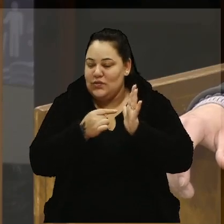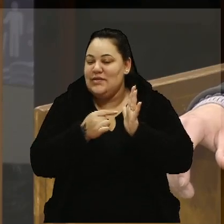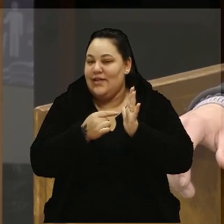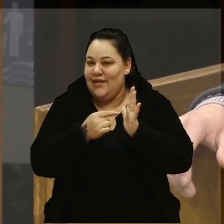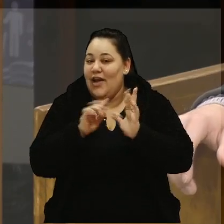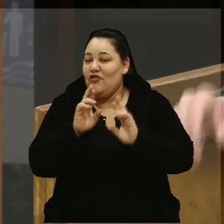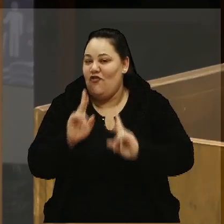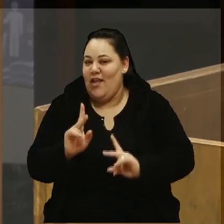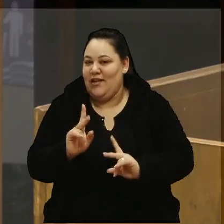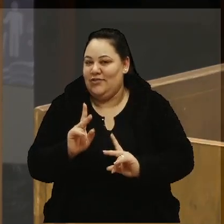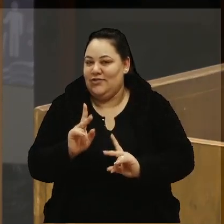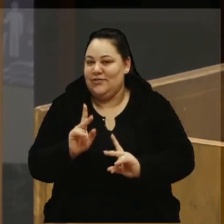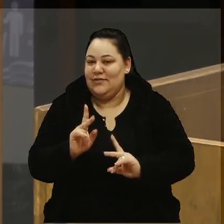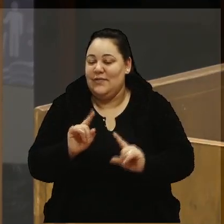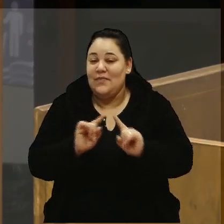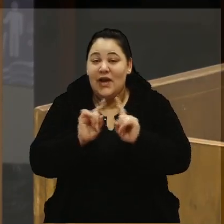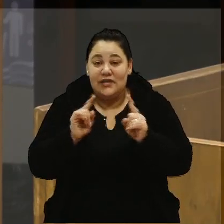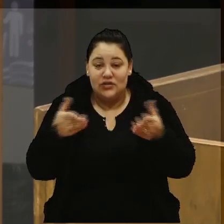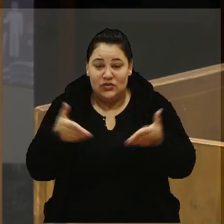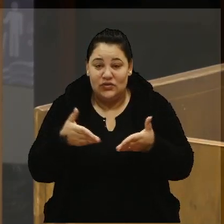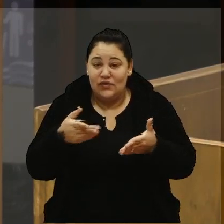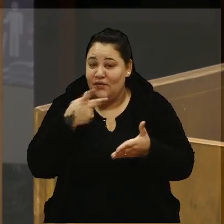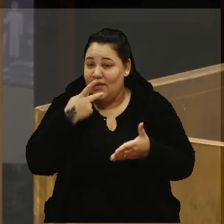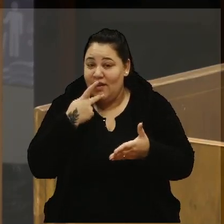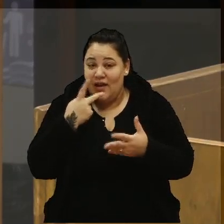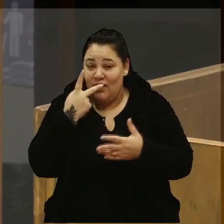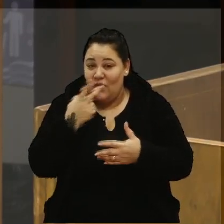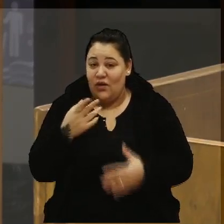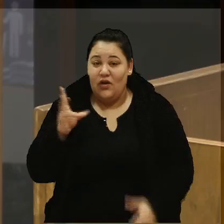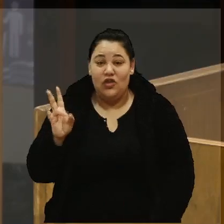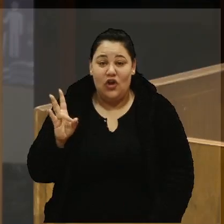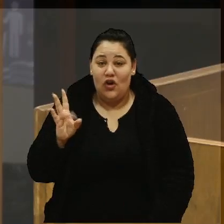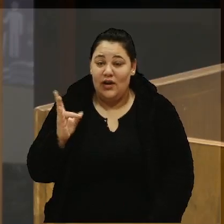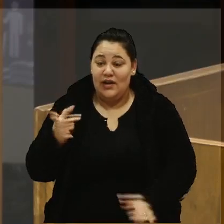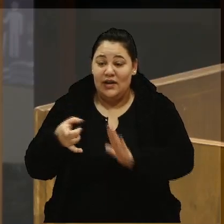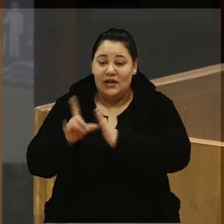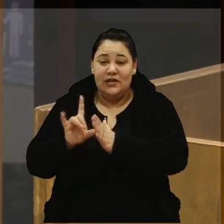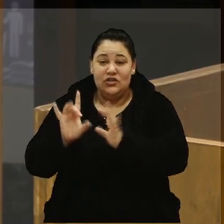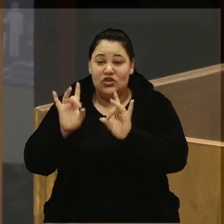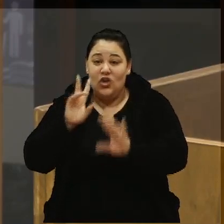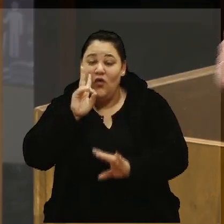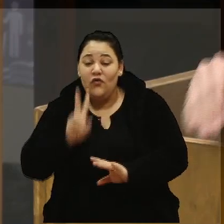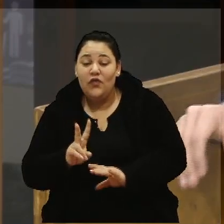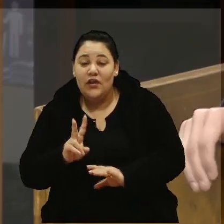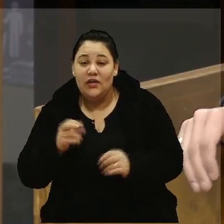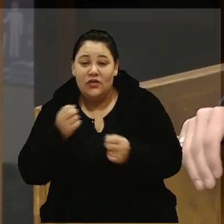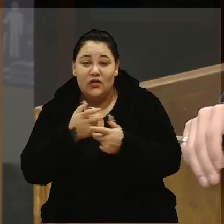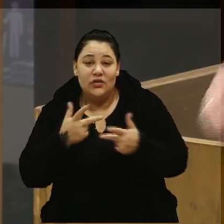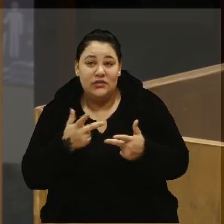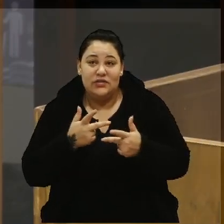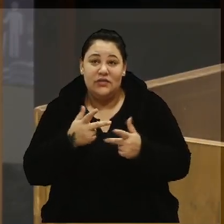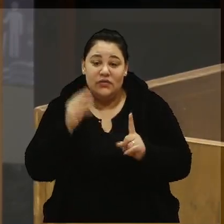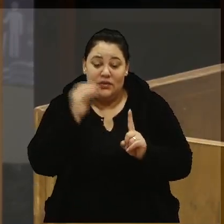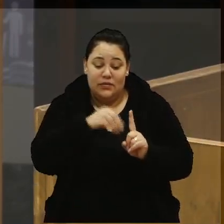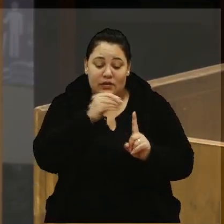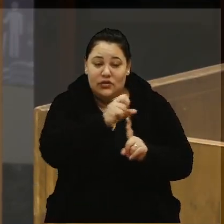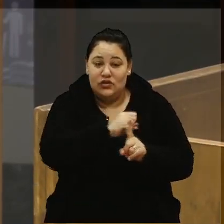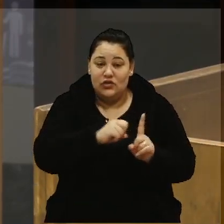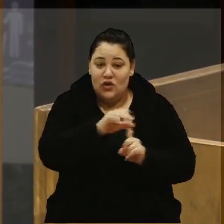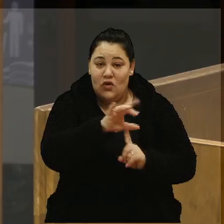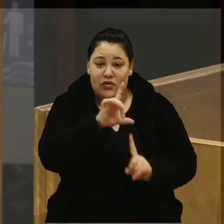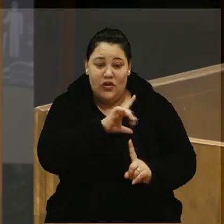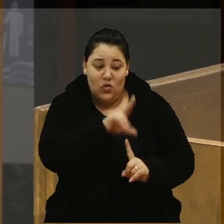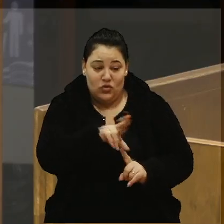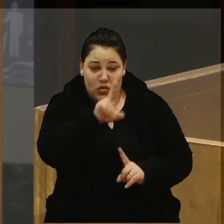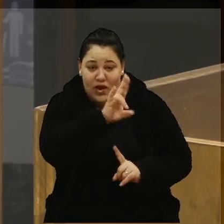Mas hoje, é que nem a questão da drogadição. Antes, se via só a questão da vulnerabilidade social. Tinha um usuário de droga,